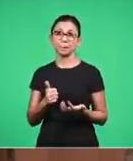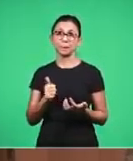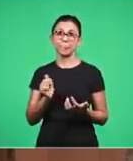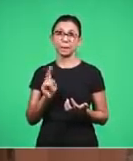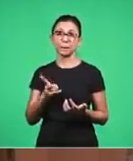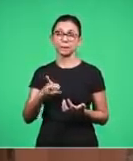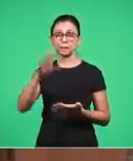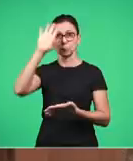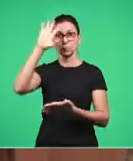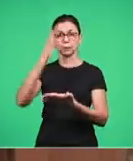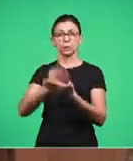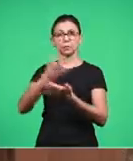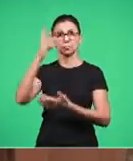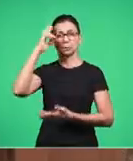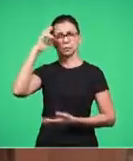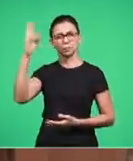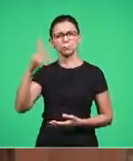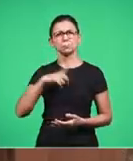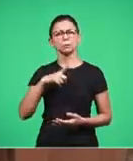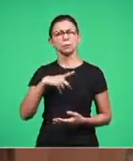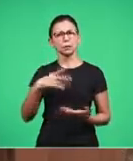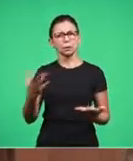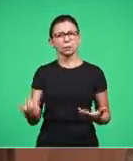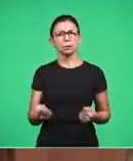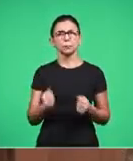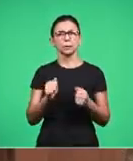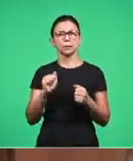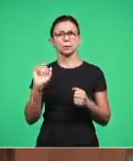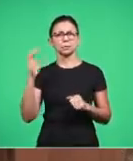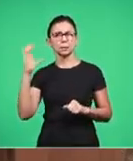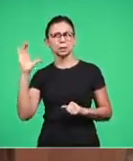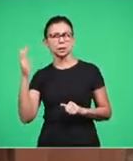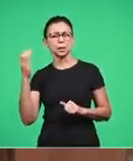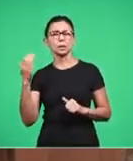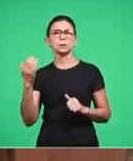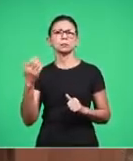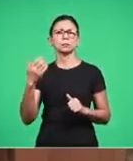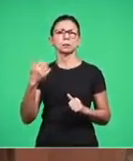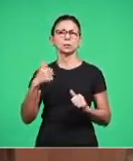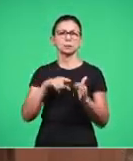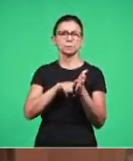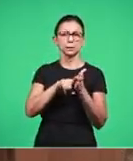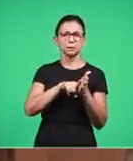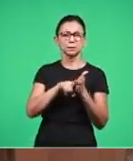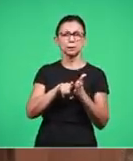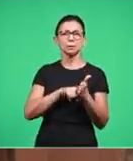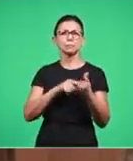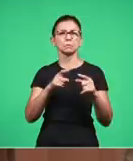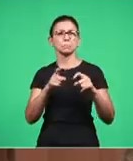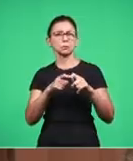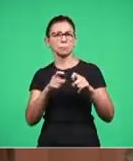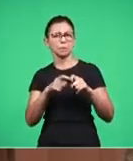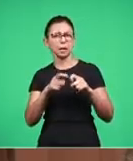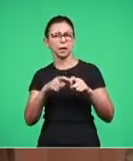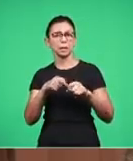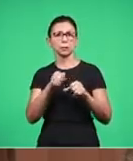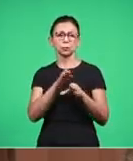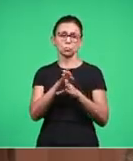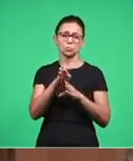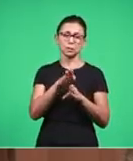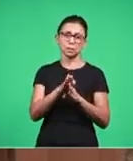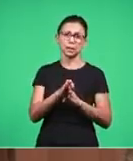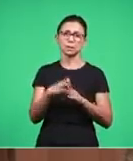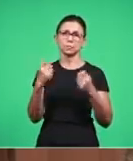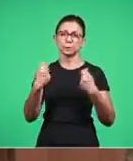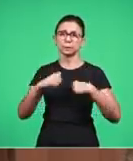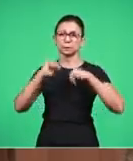do governo, em que nós atendemos e temos que atender. Agora, a nossa confiança maior está no